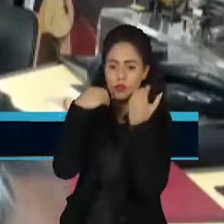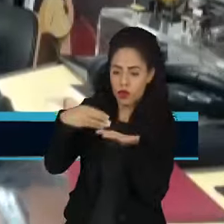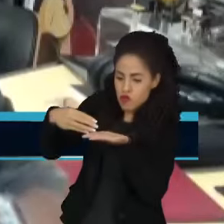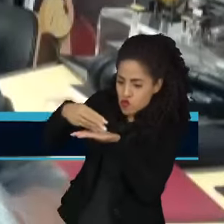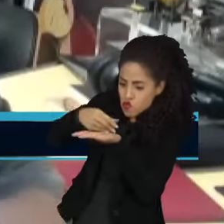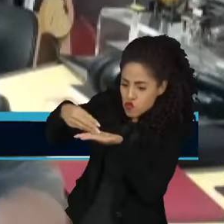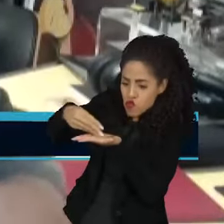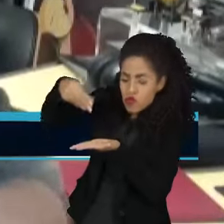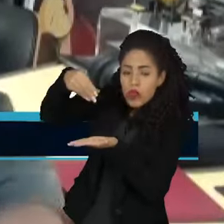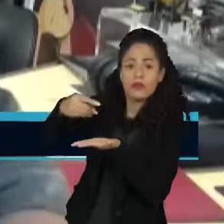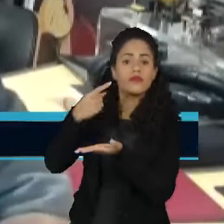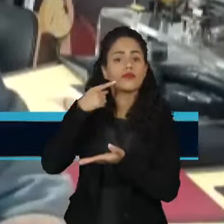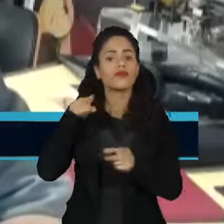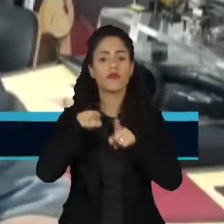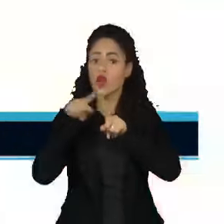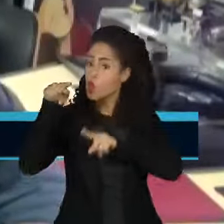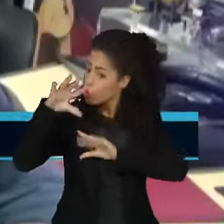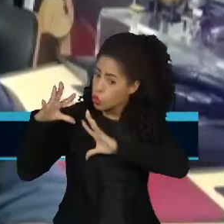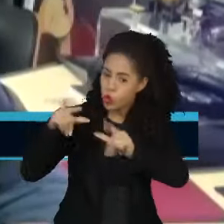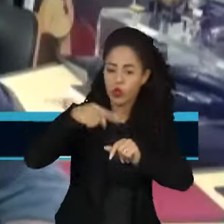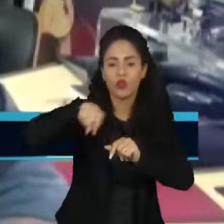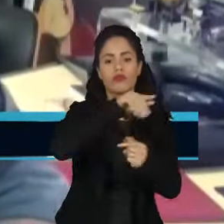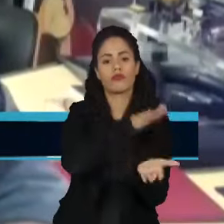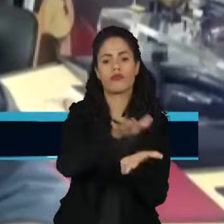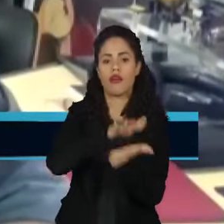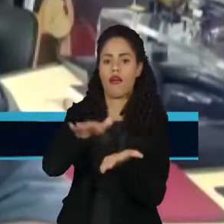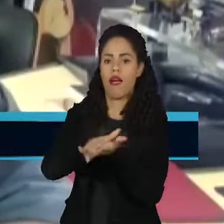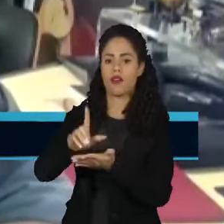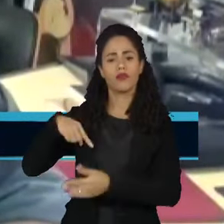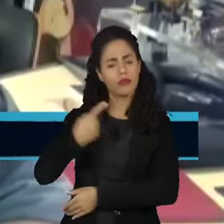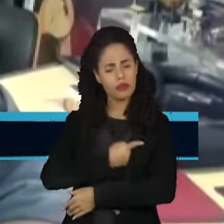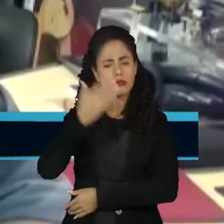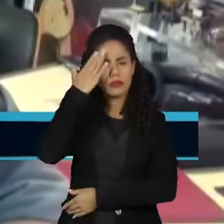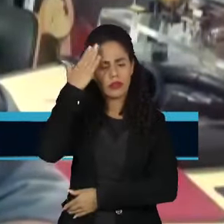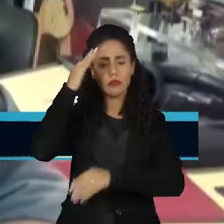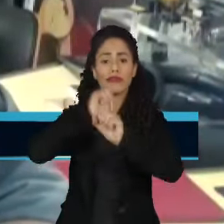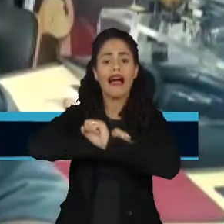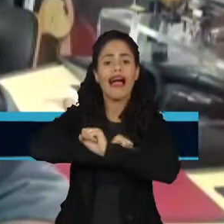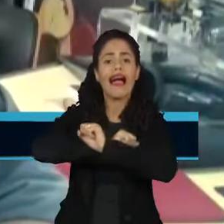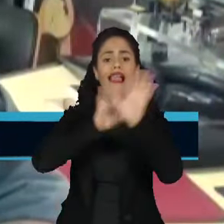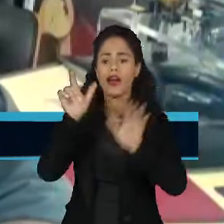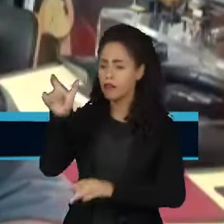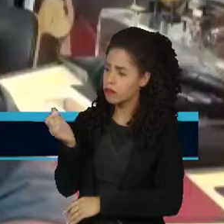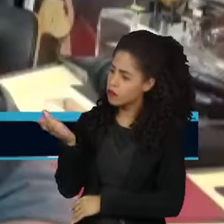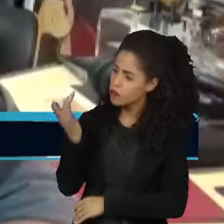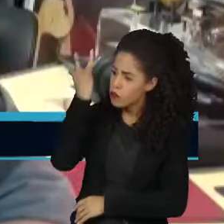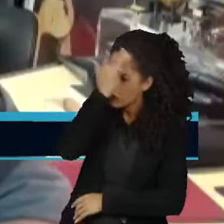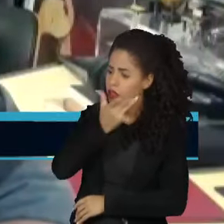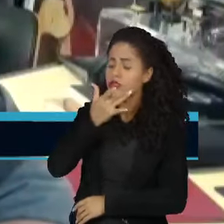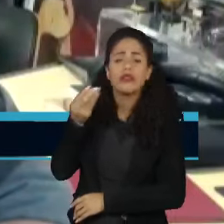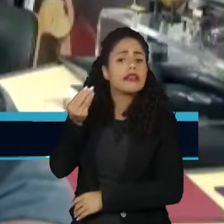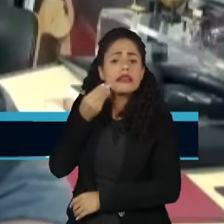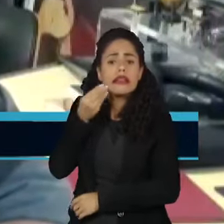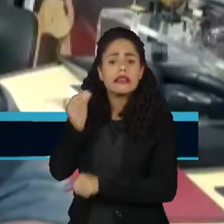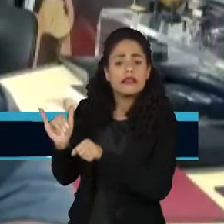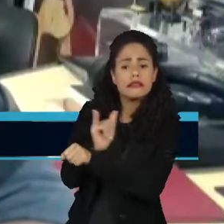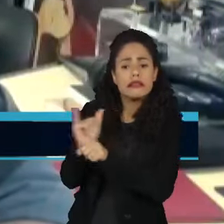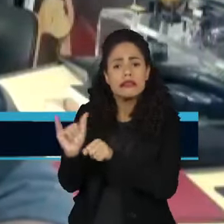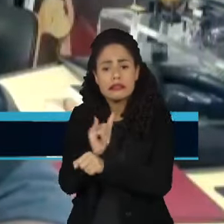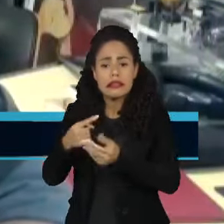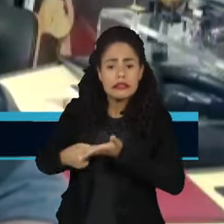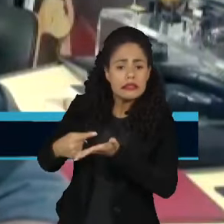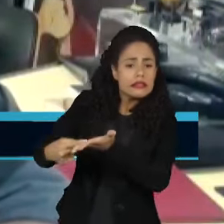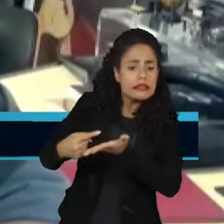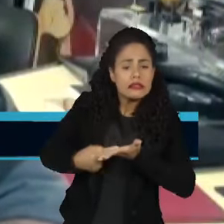renúncia fiscal, tudo isso é gasto. A gente tem que ter claro que o Haddad está em permanente zona de tiro, ele é